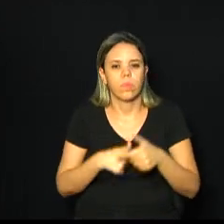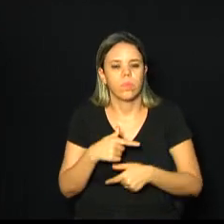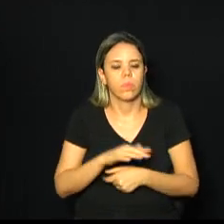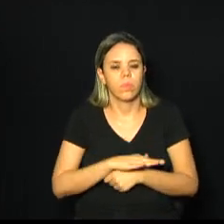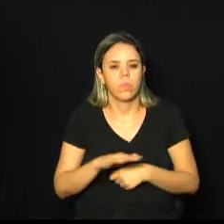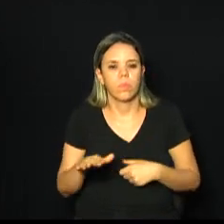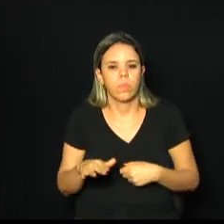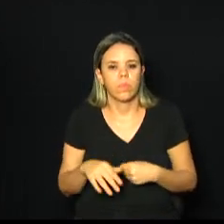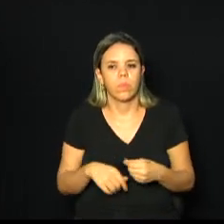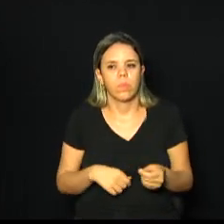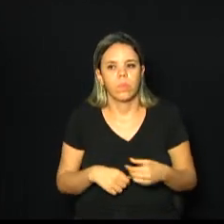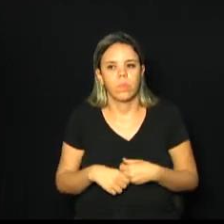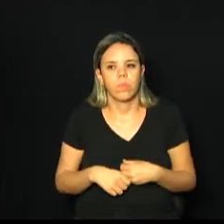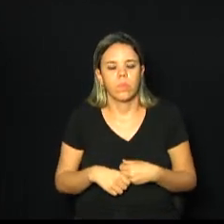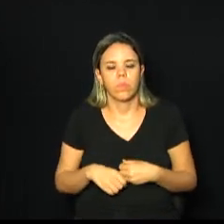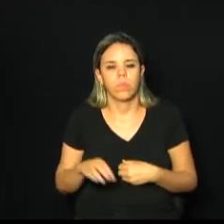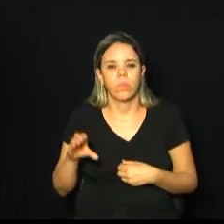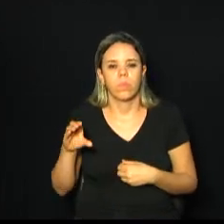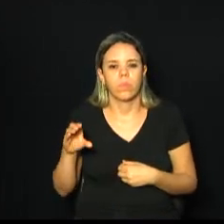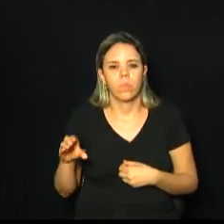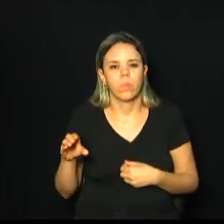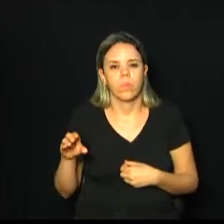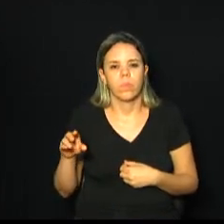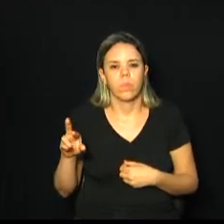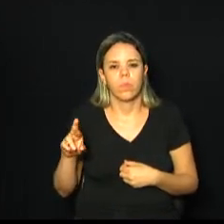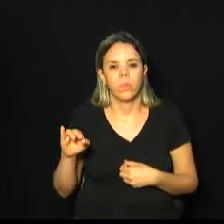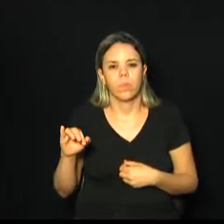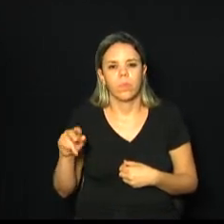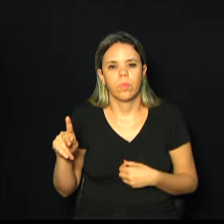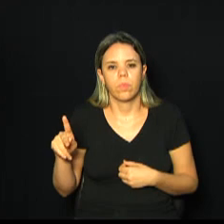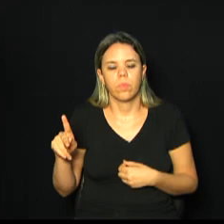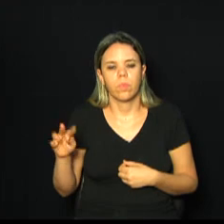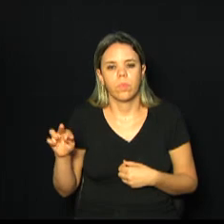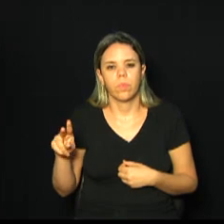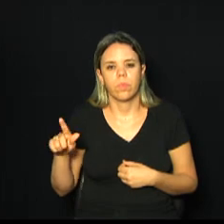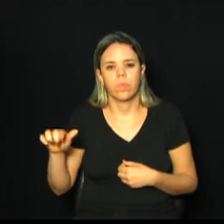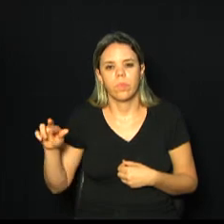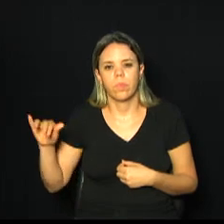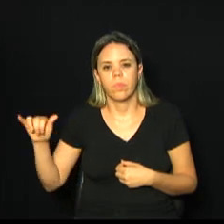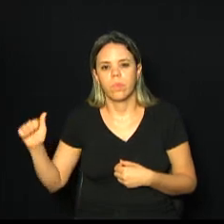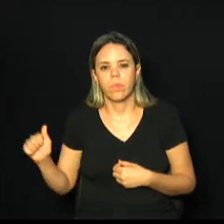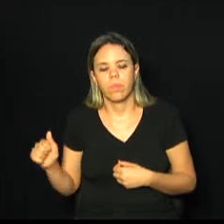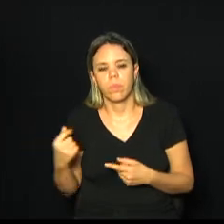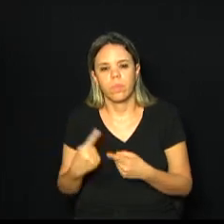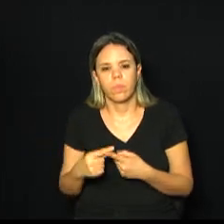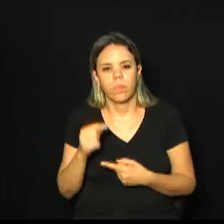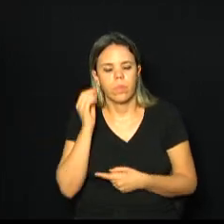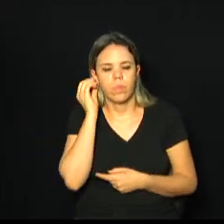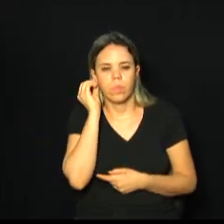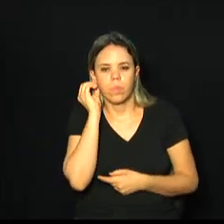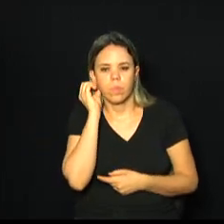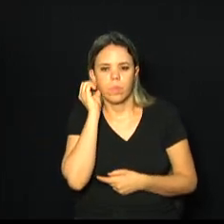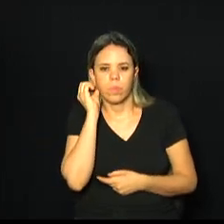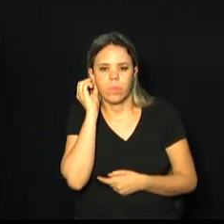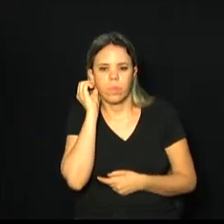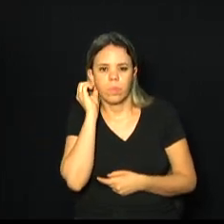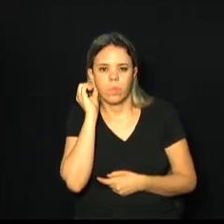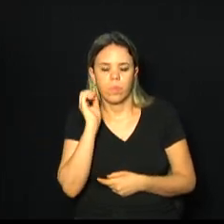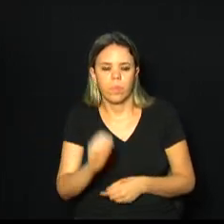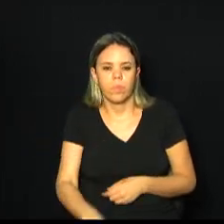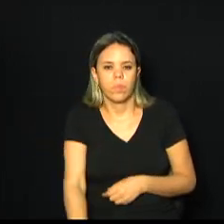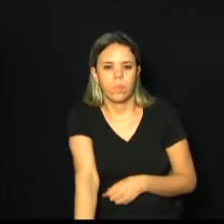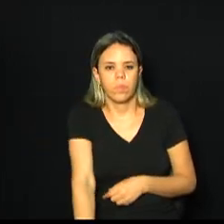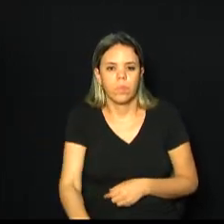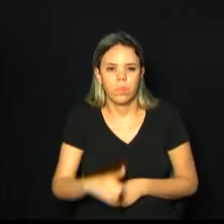processo de criptografia naqueles dados. Né? Até porque o processo tem que